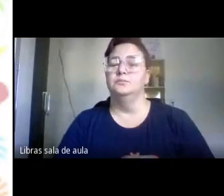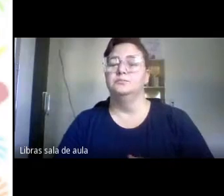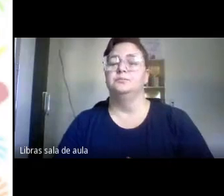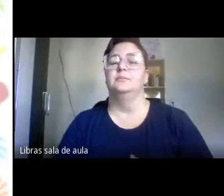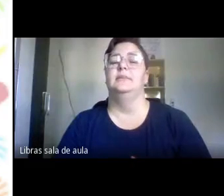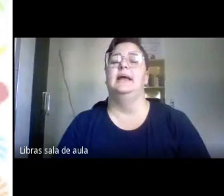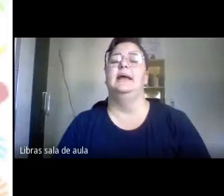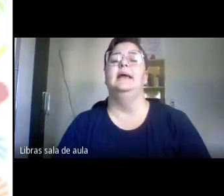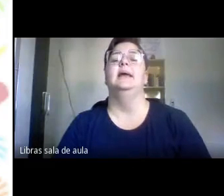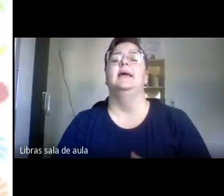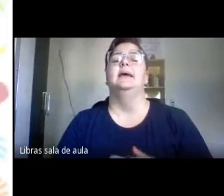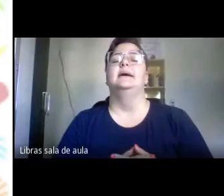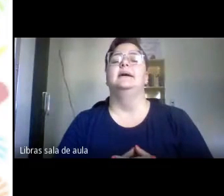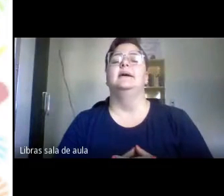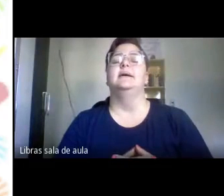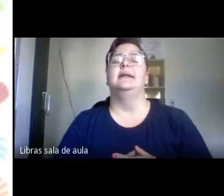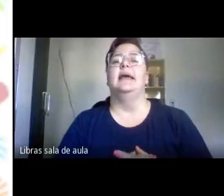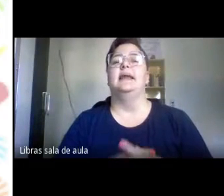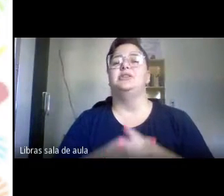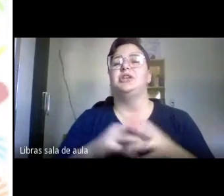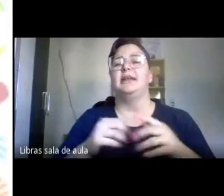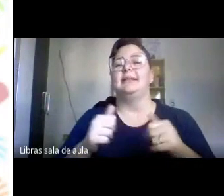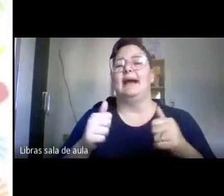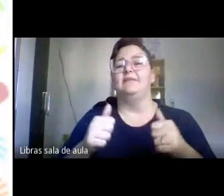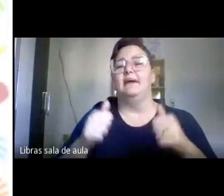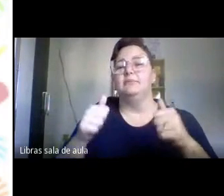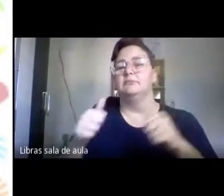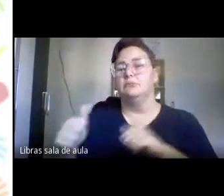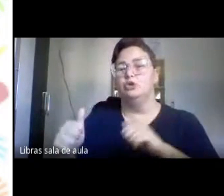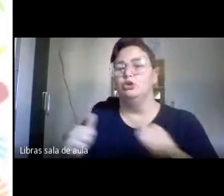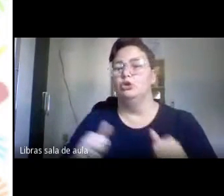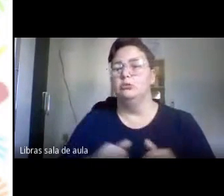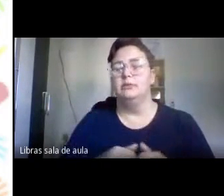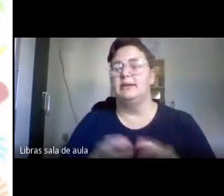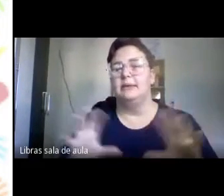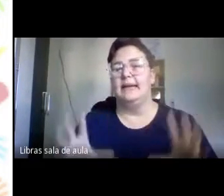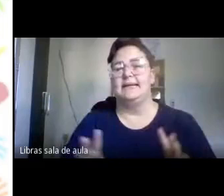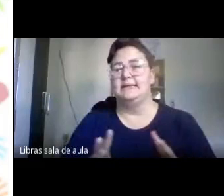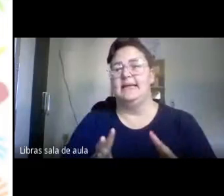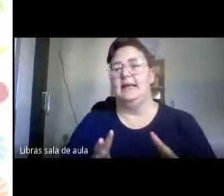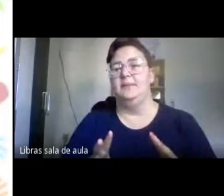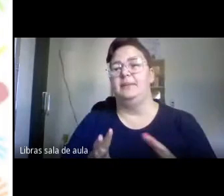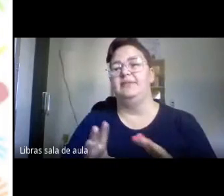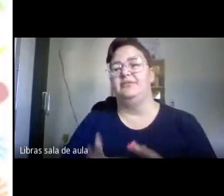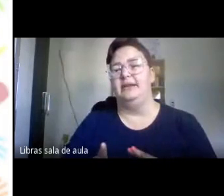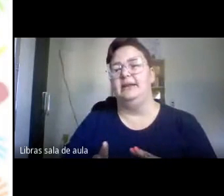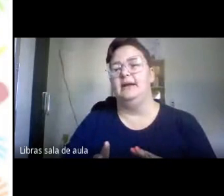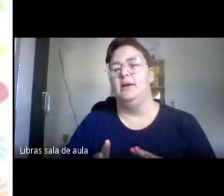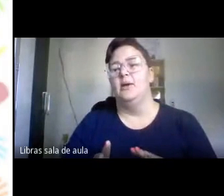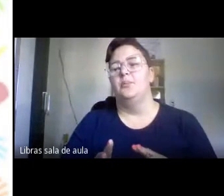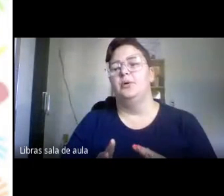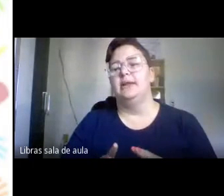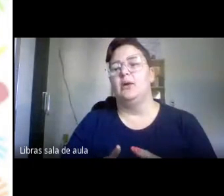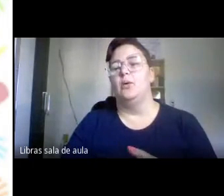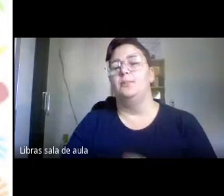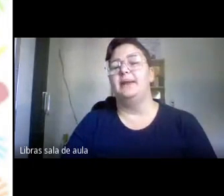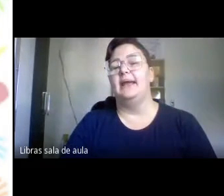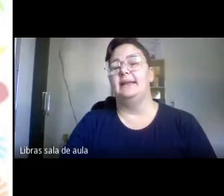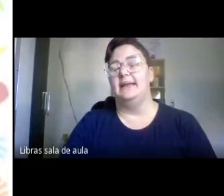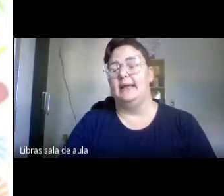falou, né, que ela etiquetava tudo dentro da casa dela para a filha